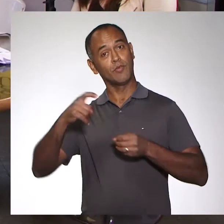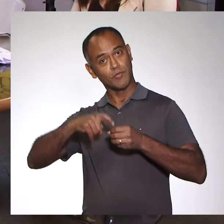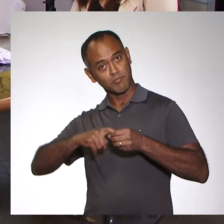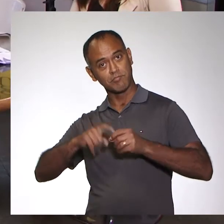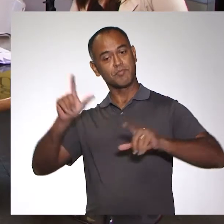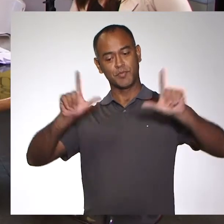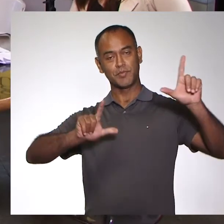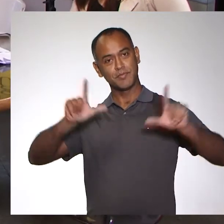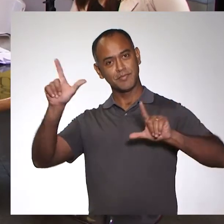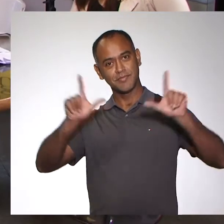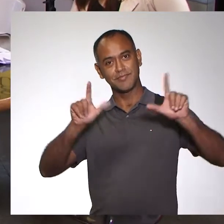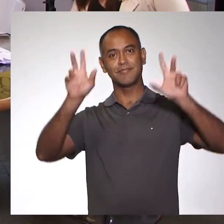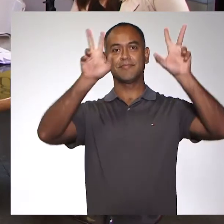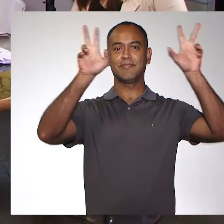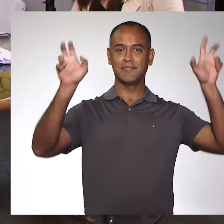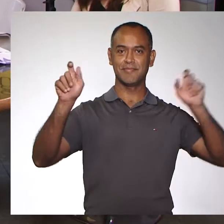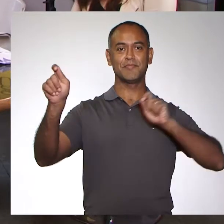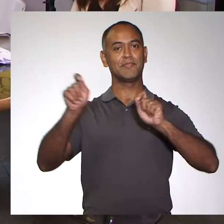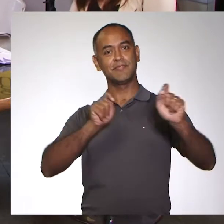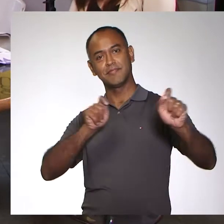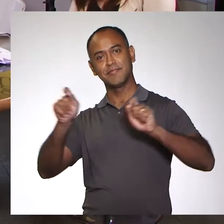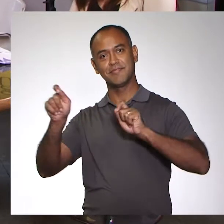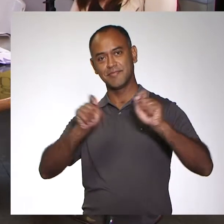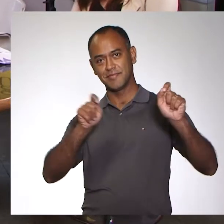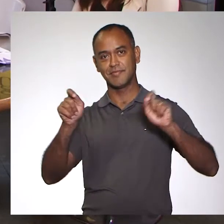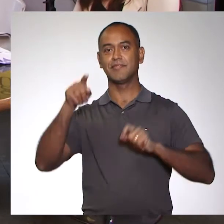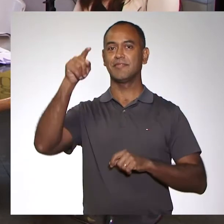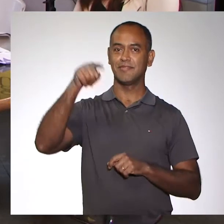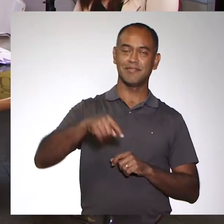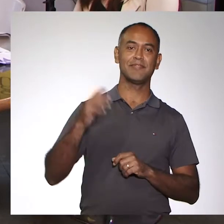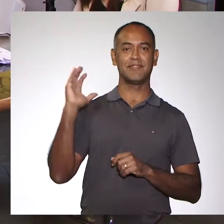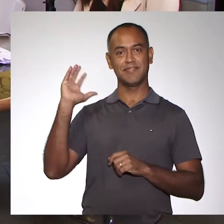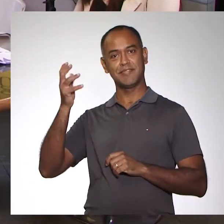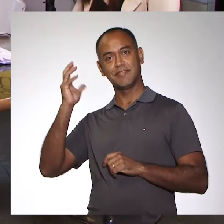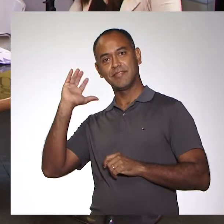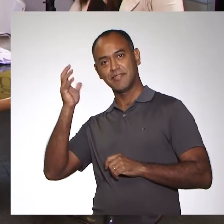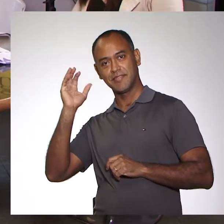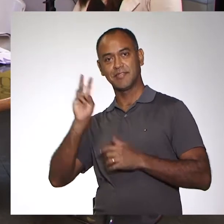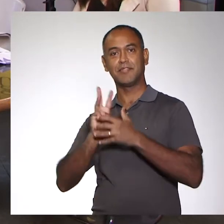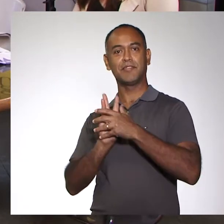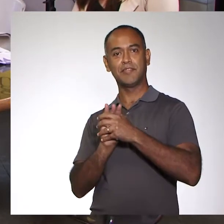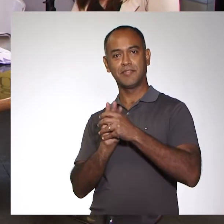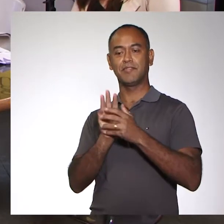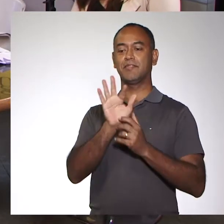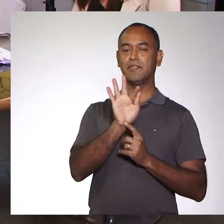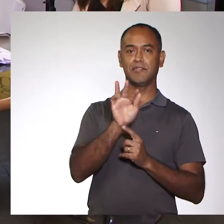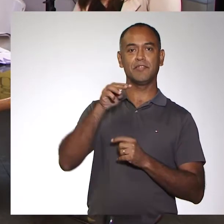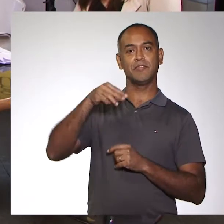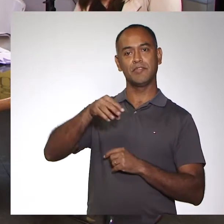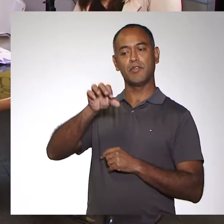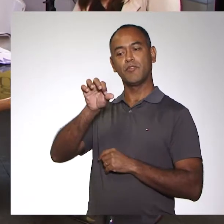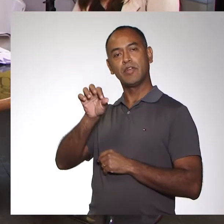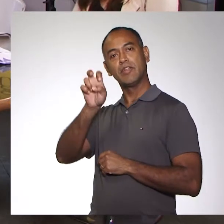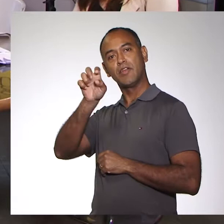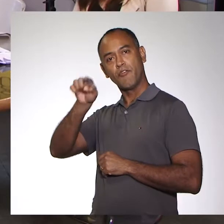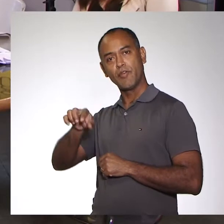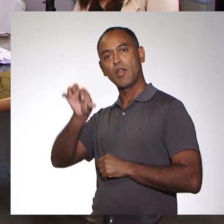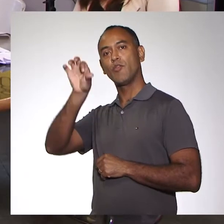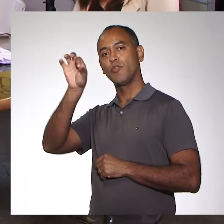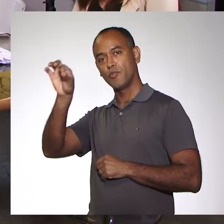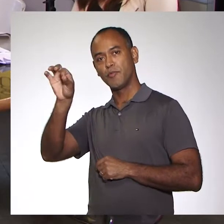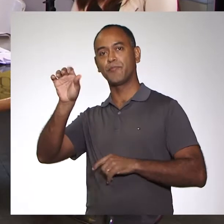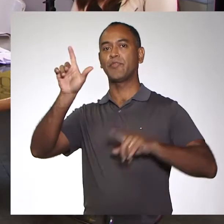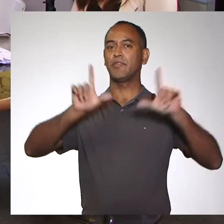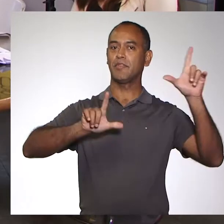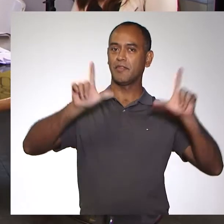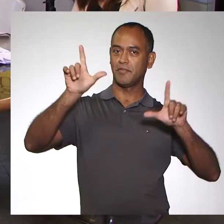Voltamos com o programa O Assunto é Gestão, transmitido pela Rádio Universitária FM 95,9, pela TV